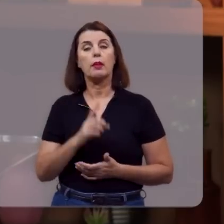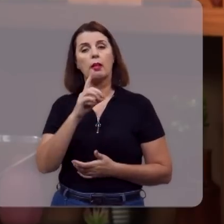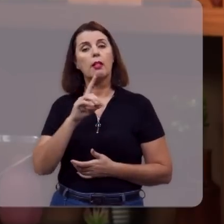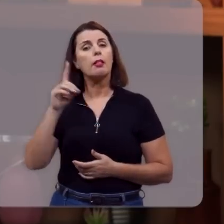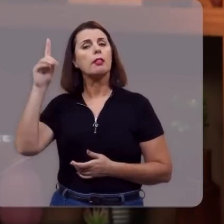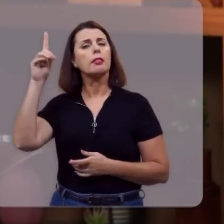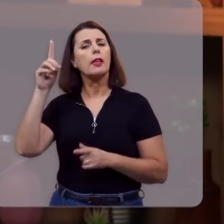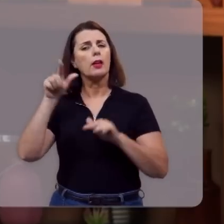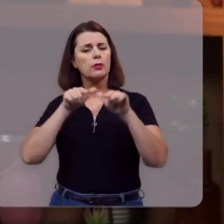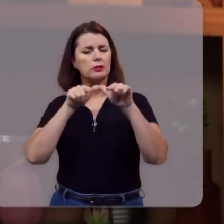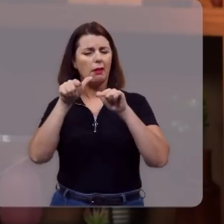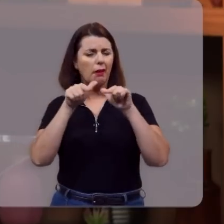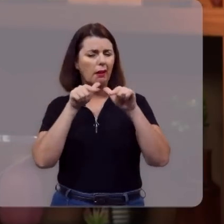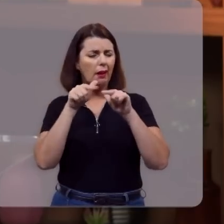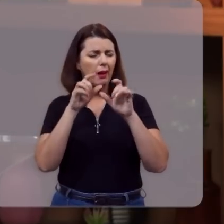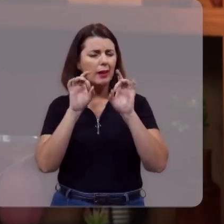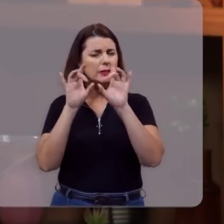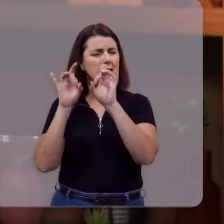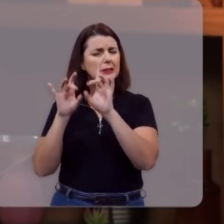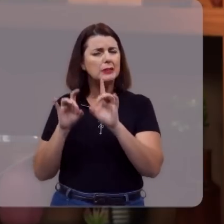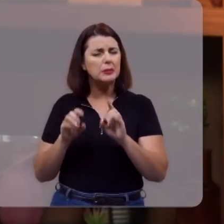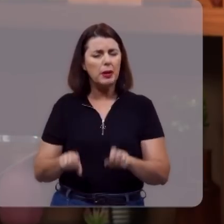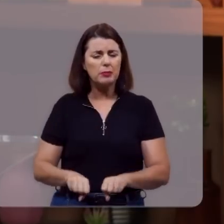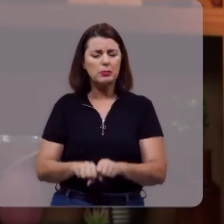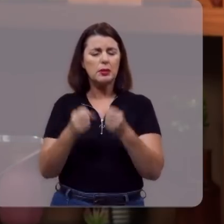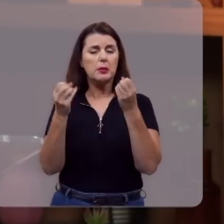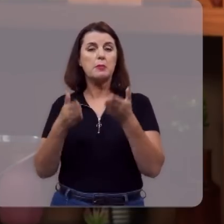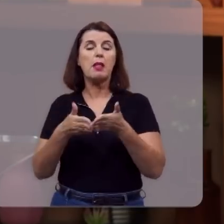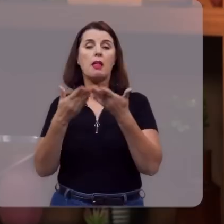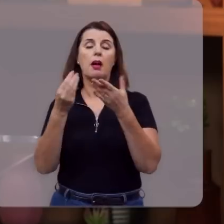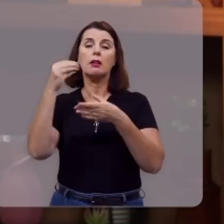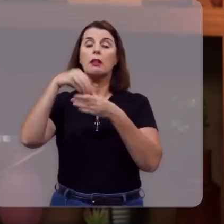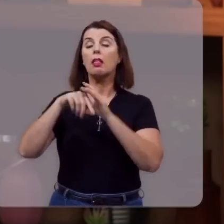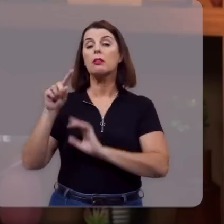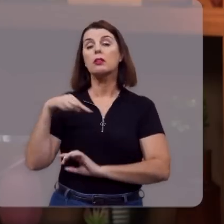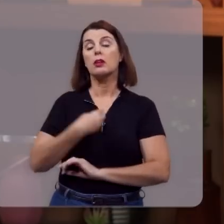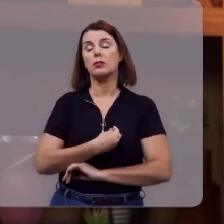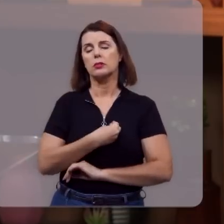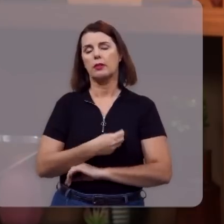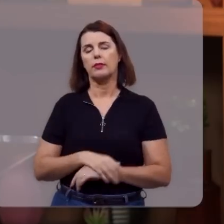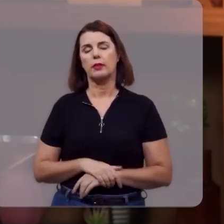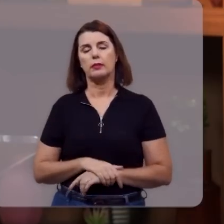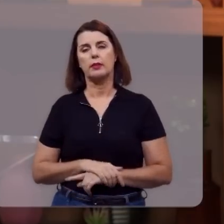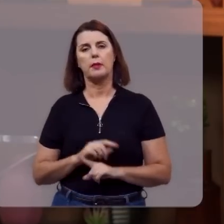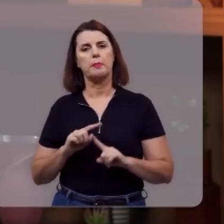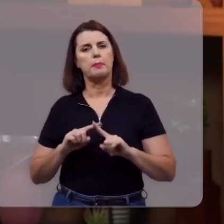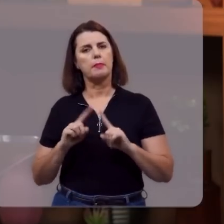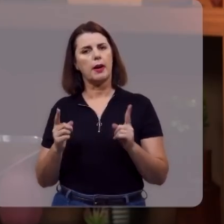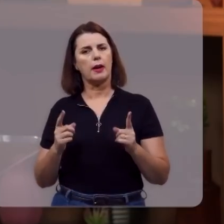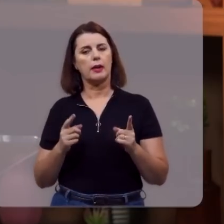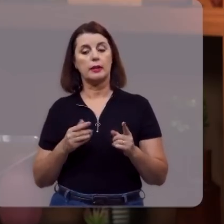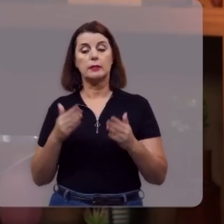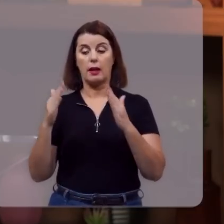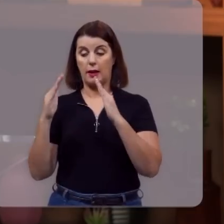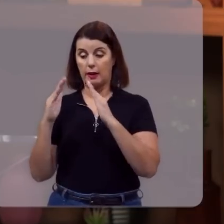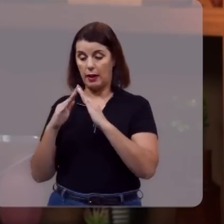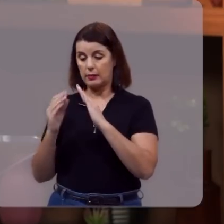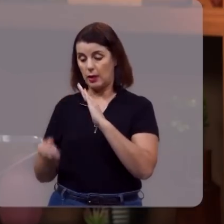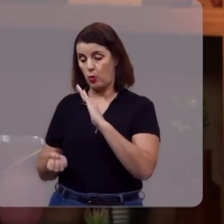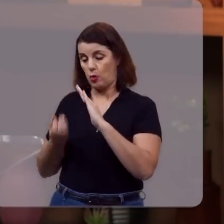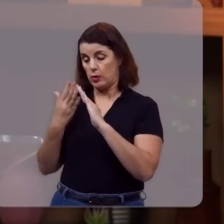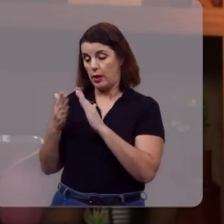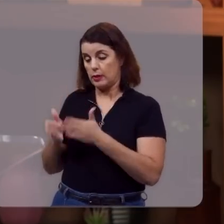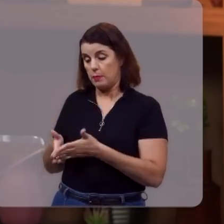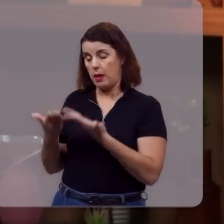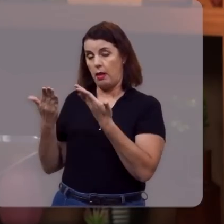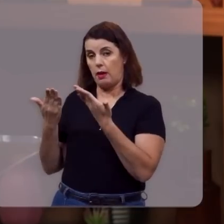Deus opera o extraordinário no ordinário da vida. Porém, na mesma casa que acontece um